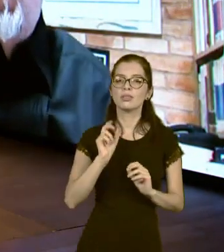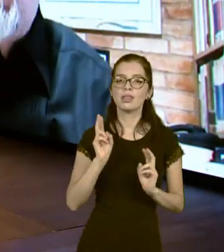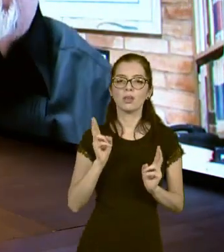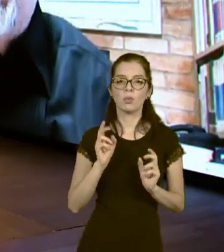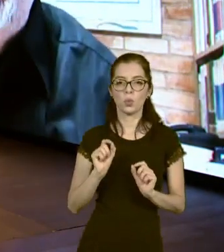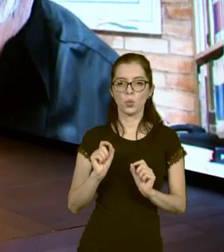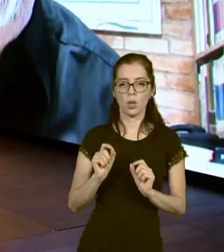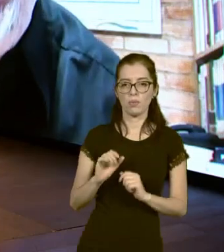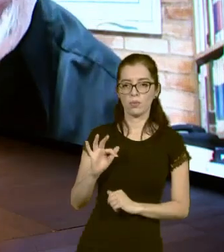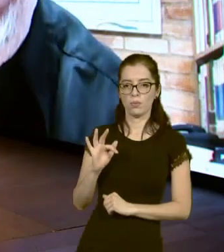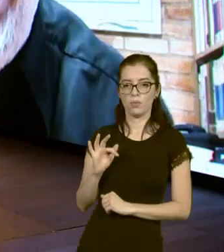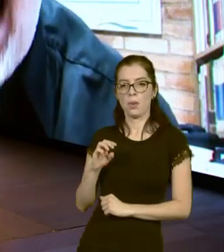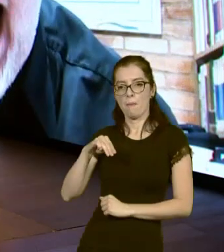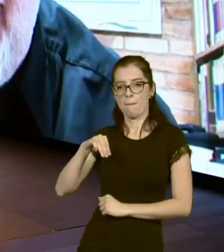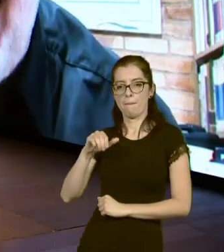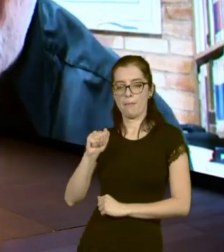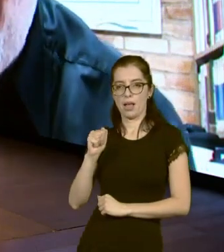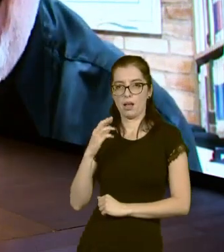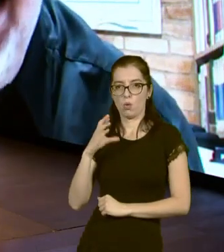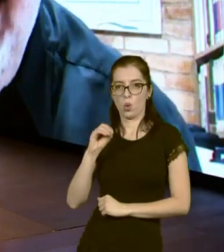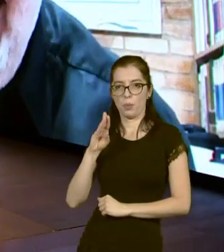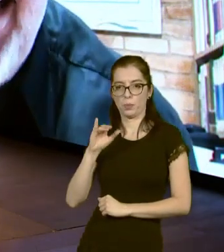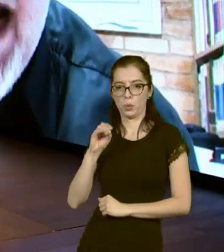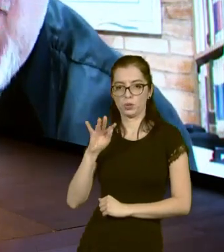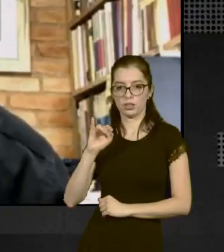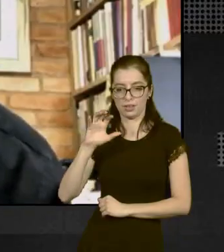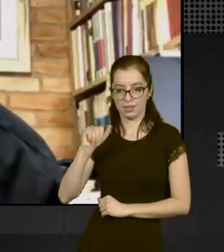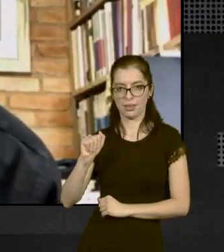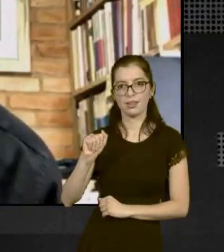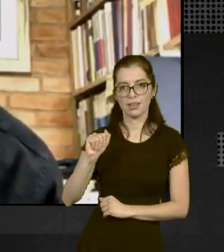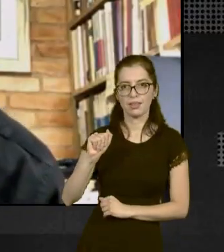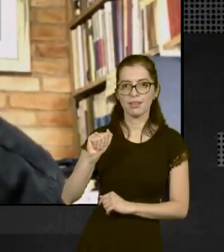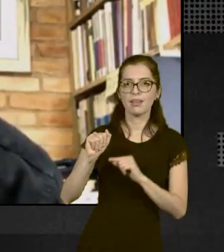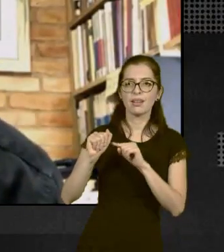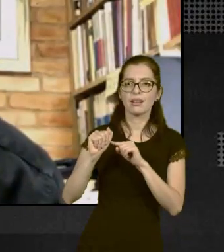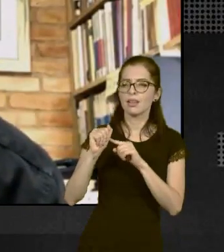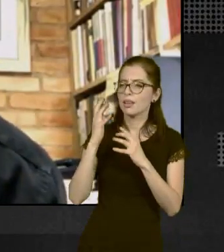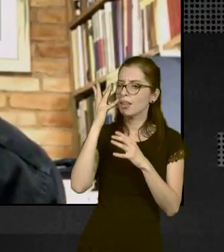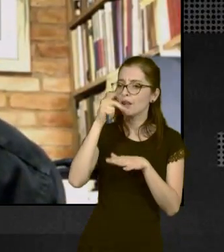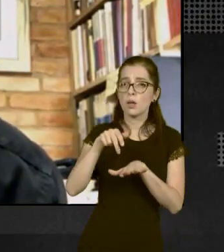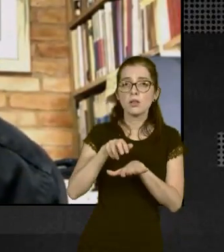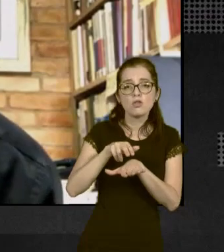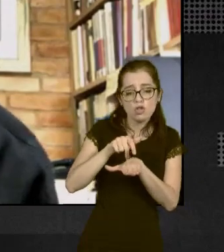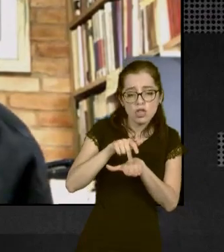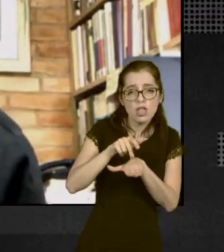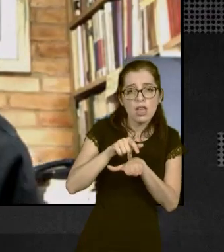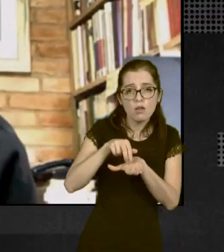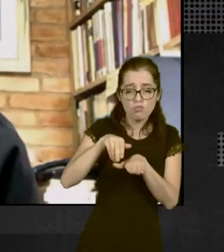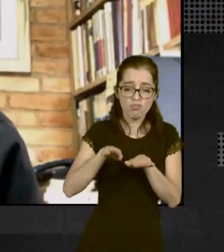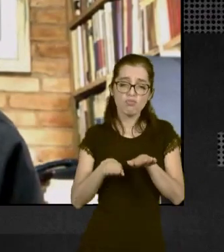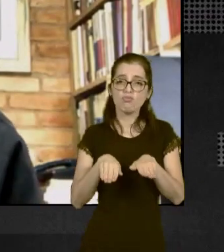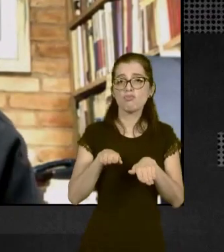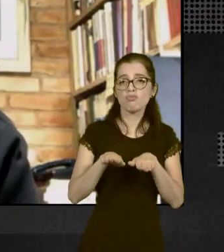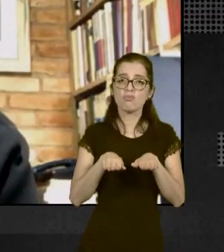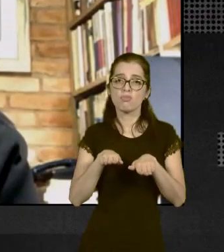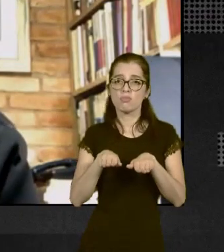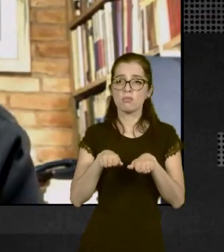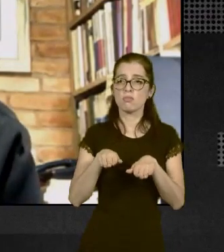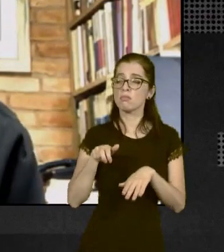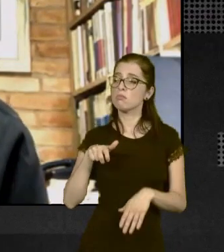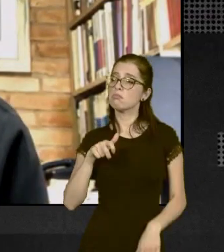escola de teatro. Um dia chegou uma mulher verde, linda, mas verde, porque ela já fazia macrobiótica naquela